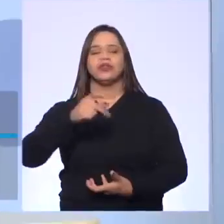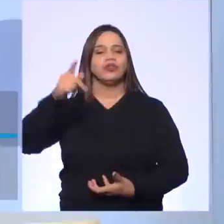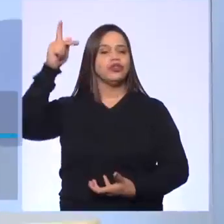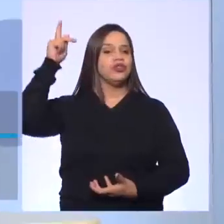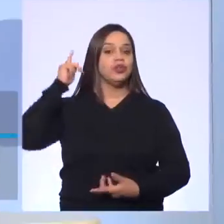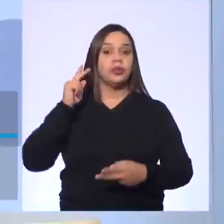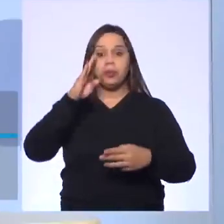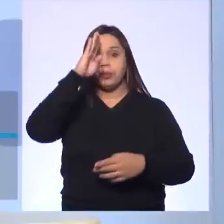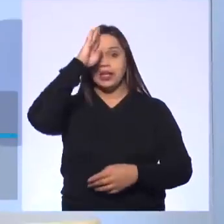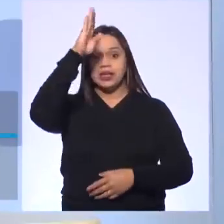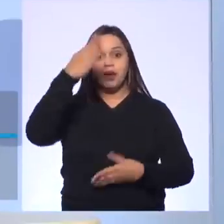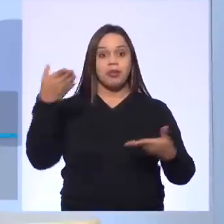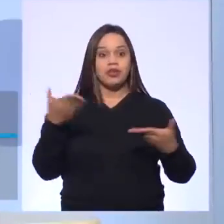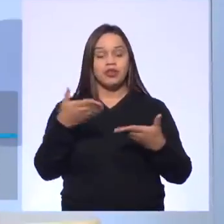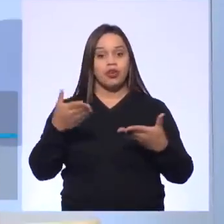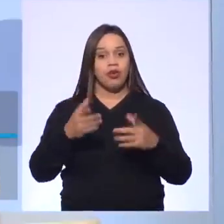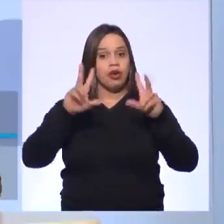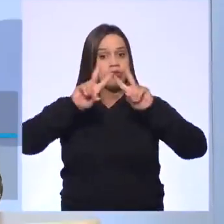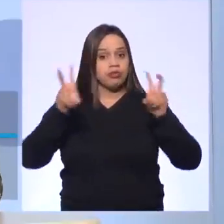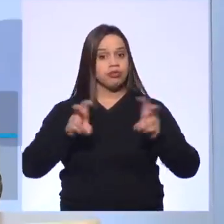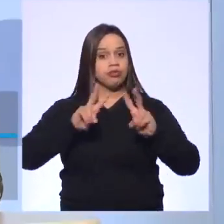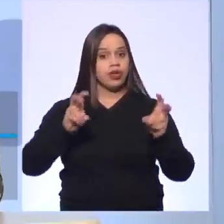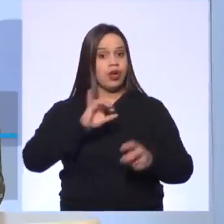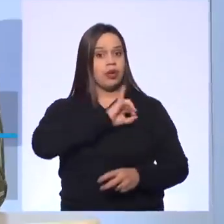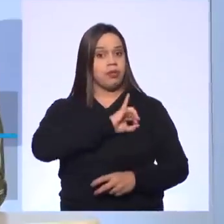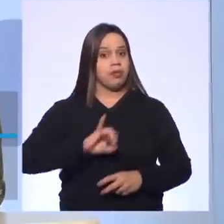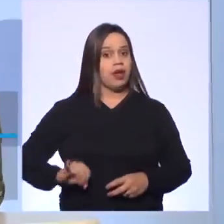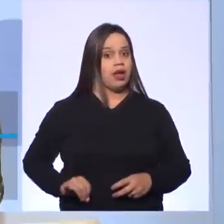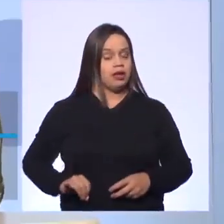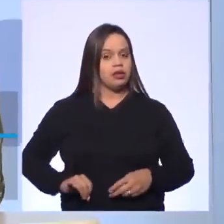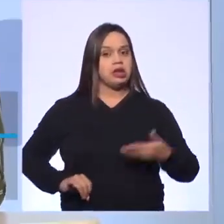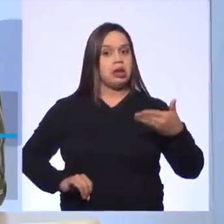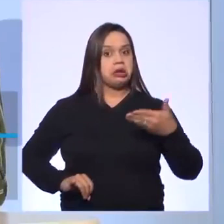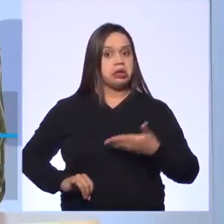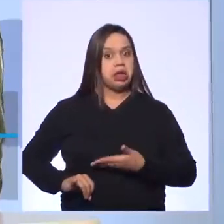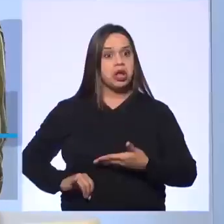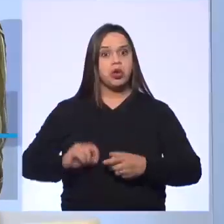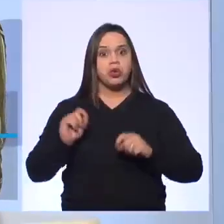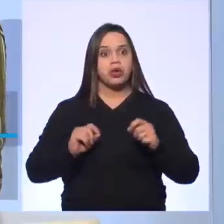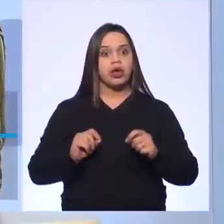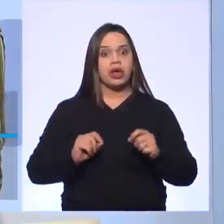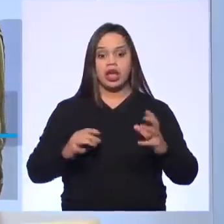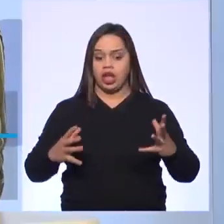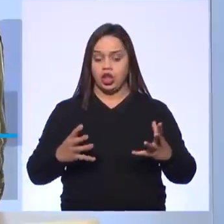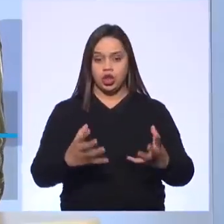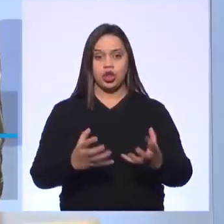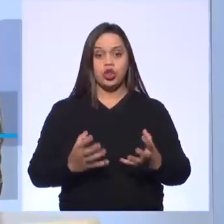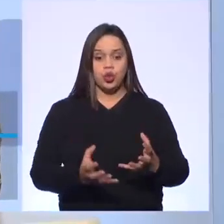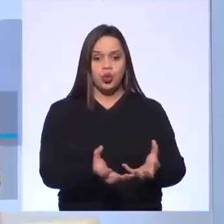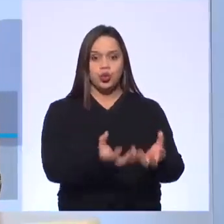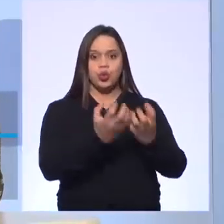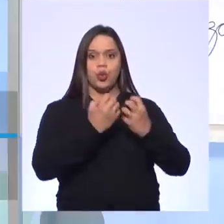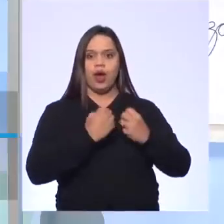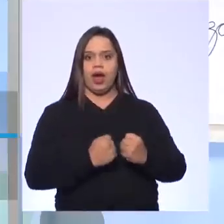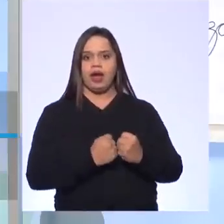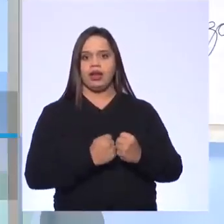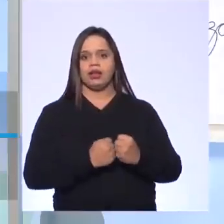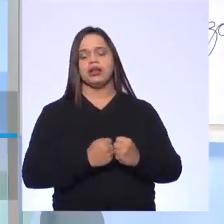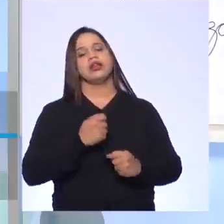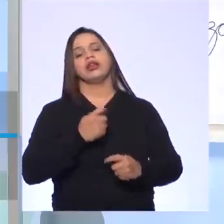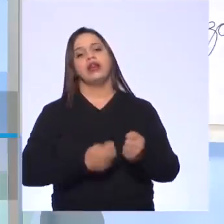principalmente nessa questão do império. Quer dizer que o imperador queria tudo para ele. Tudo para ele.